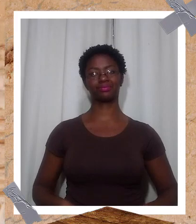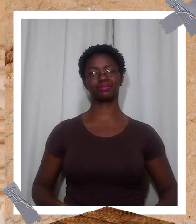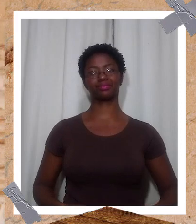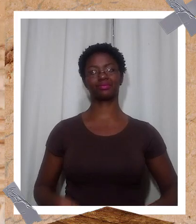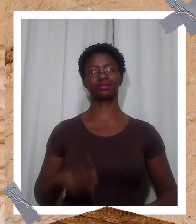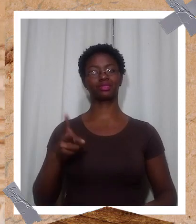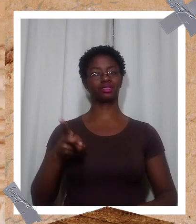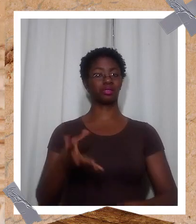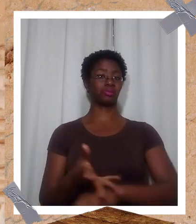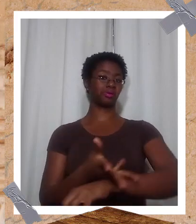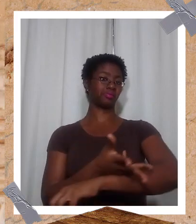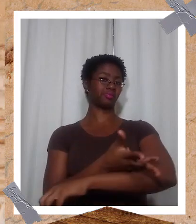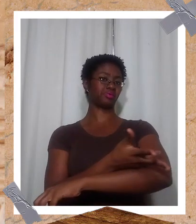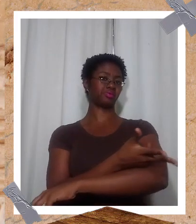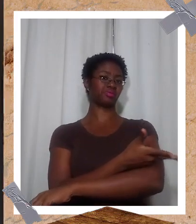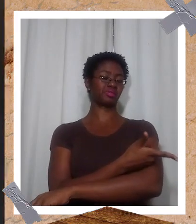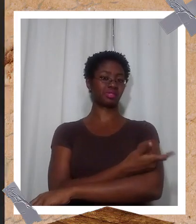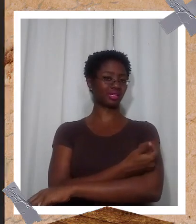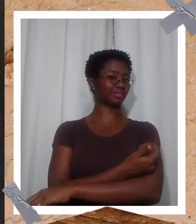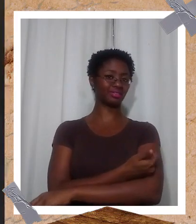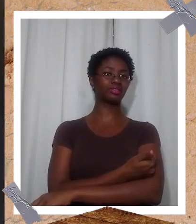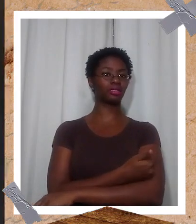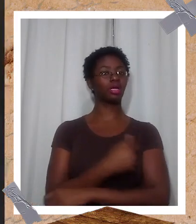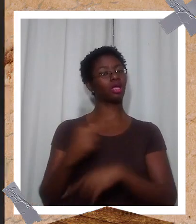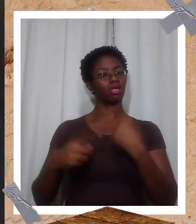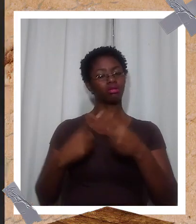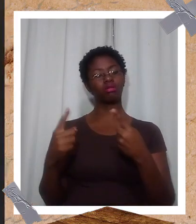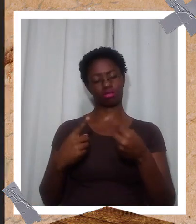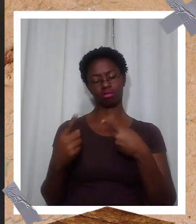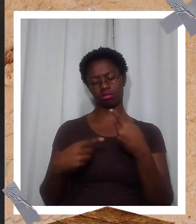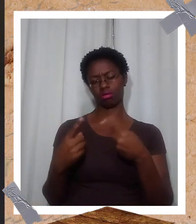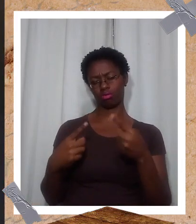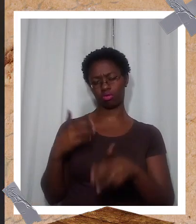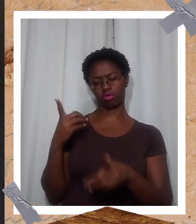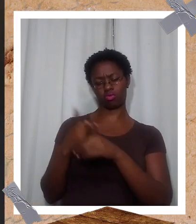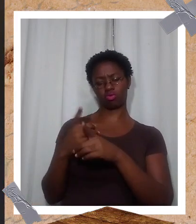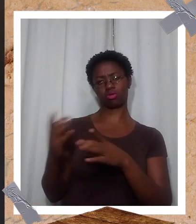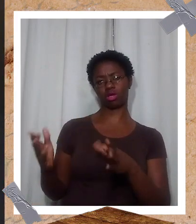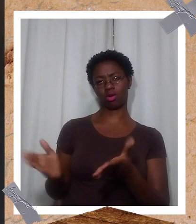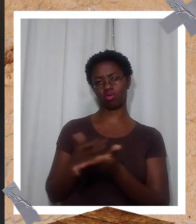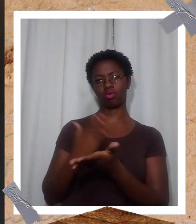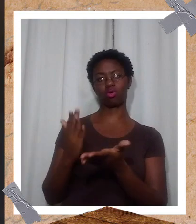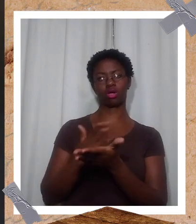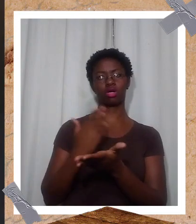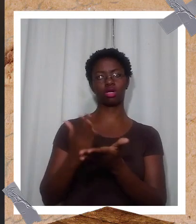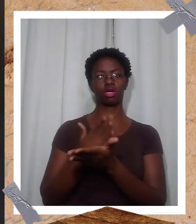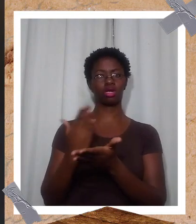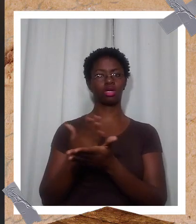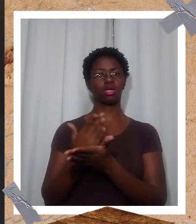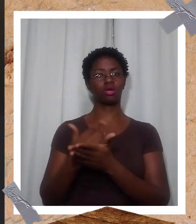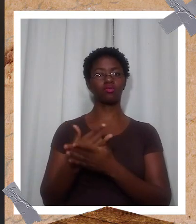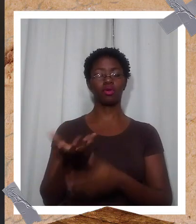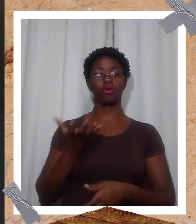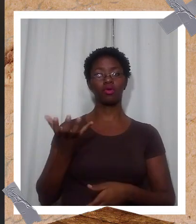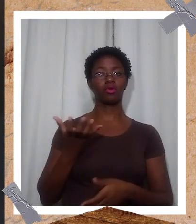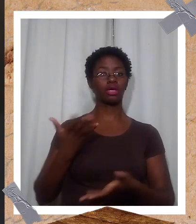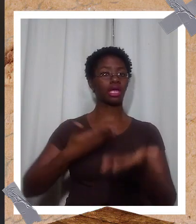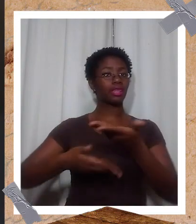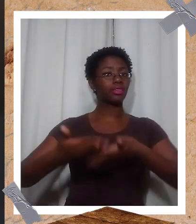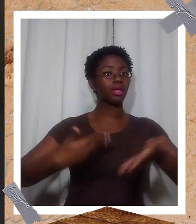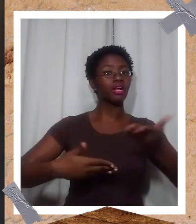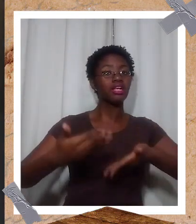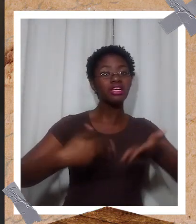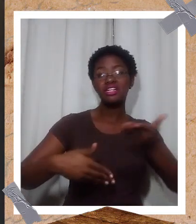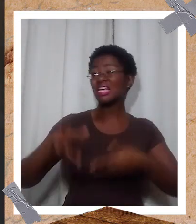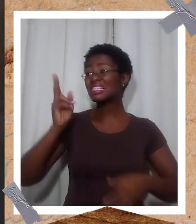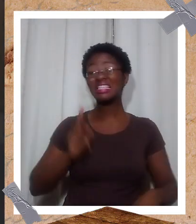emociono muito. E depois desse momento, assim, gente, eu quero interagir com o objeto